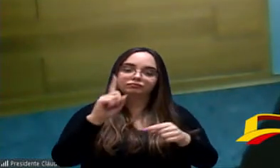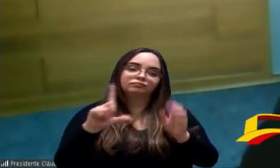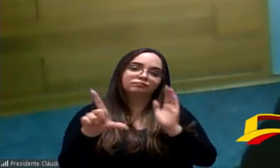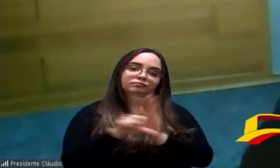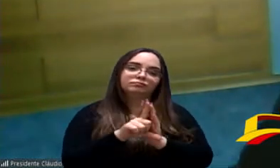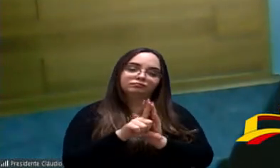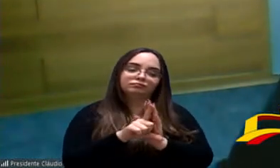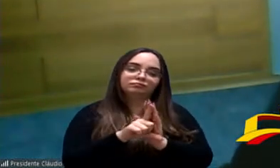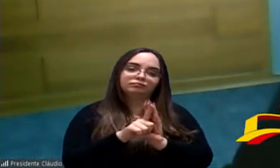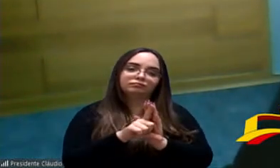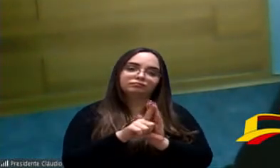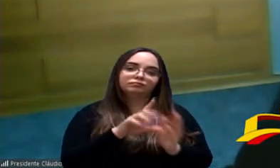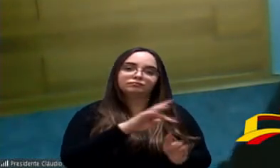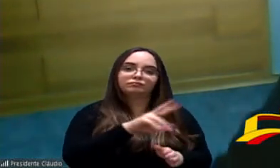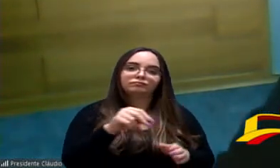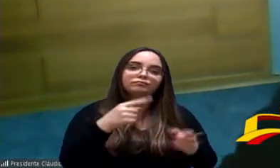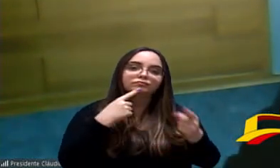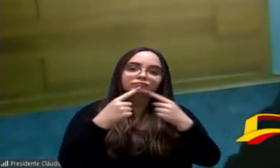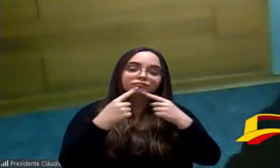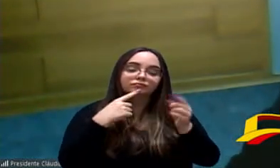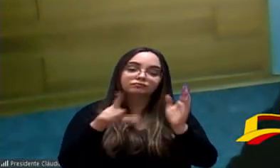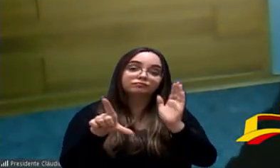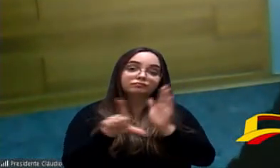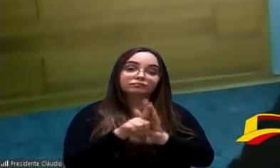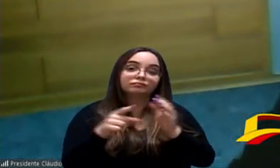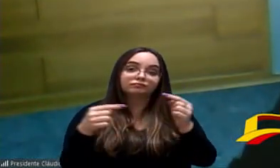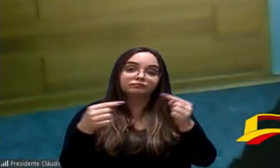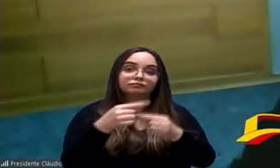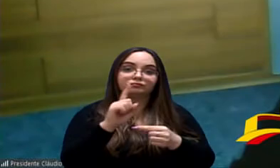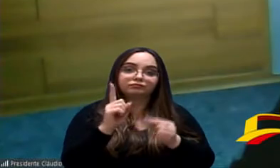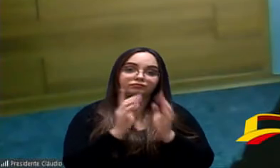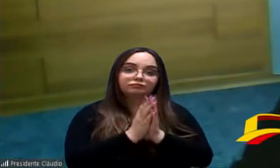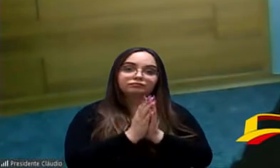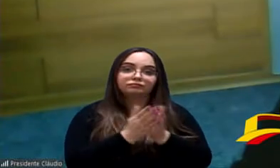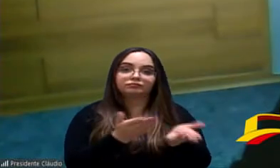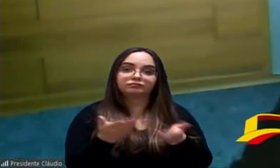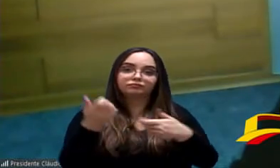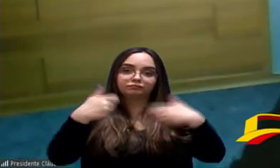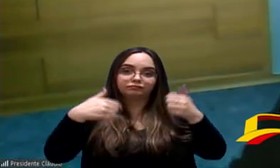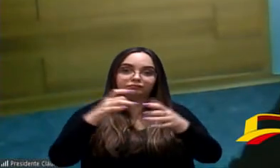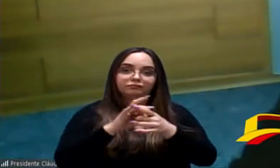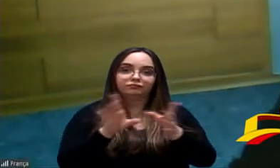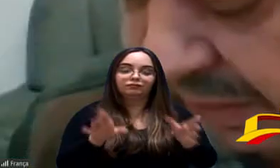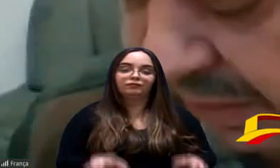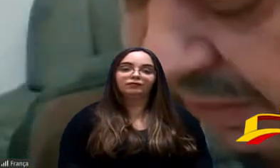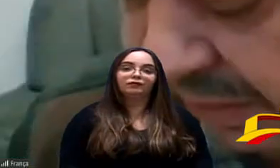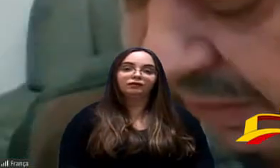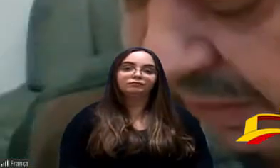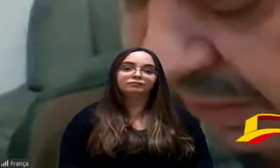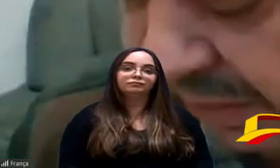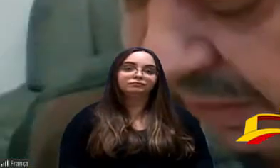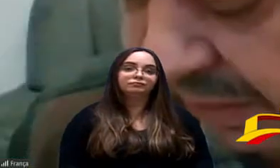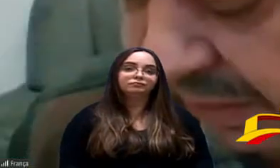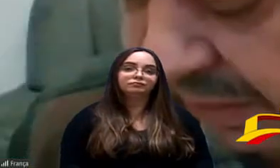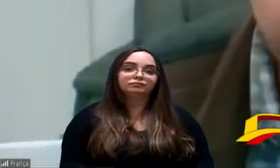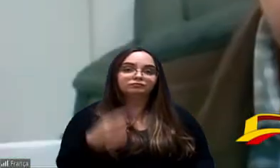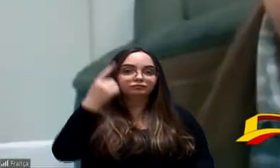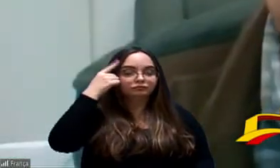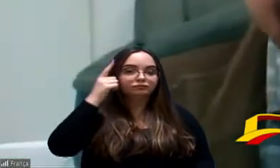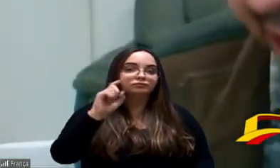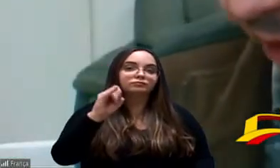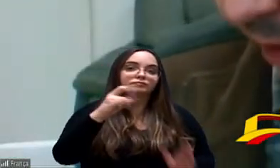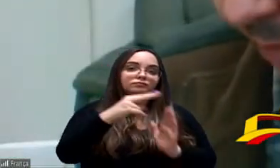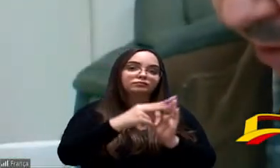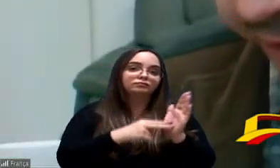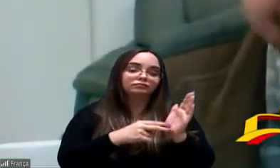coloco em discussão o parecer, vereador França. Por favor, Vossa Excelência, tem a palavra. Senhor presidente, na verdade, não sei se Vossa Excelência leu o